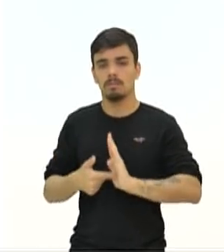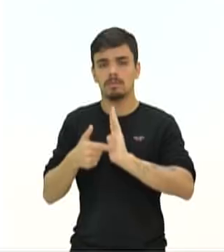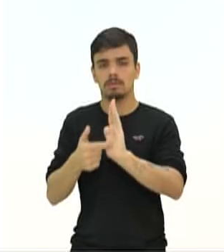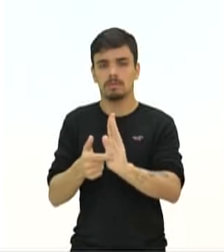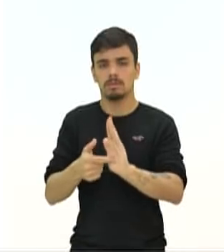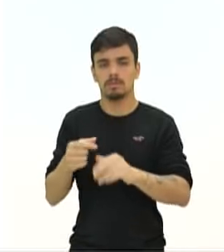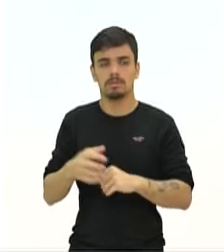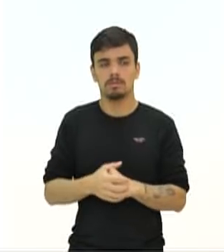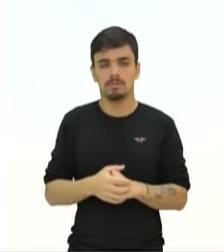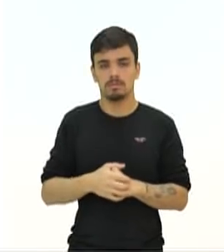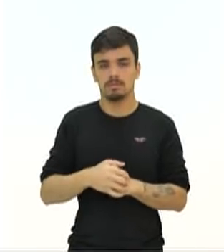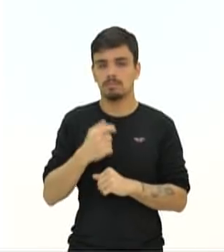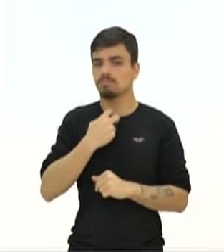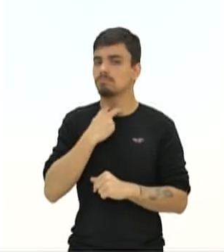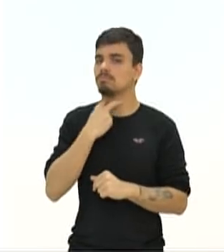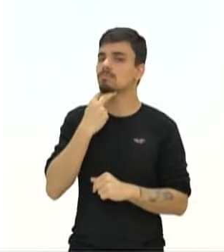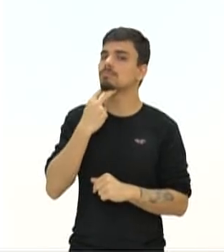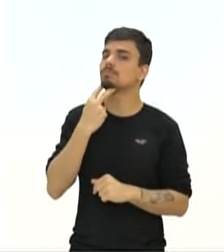será que era?